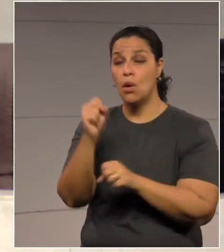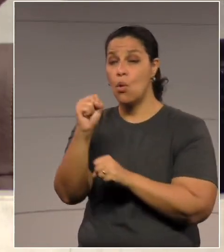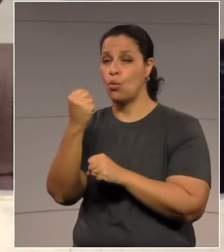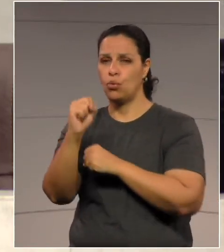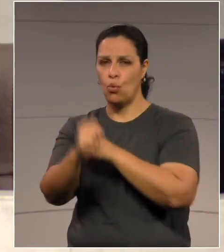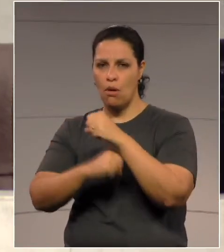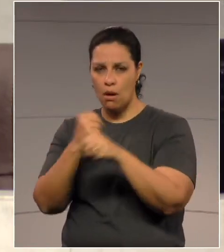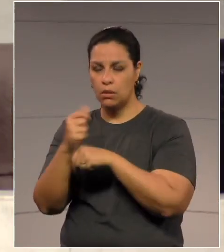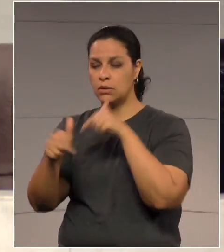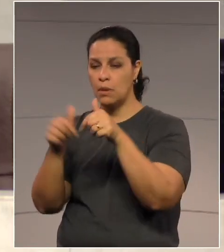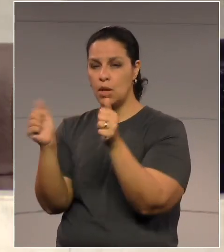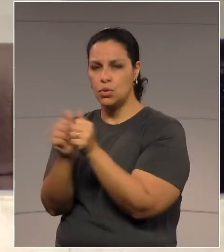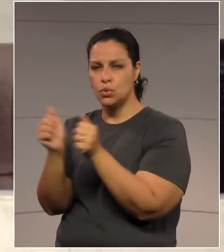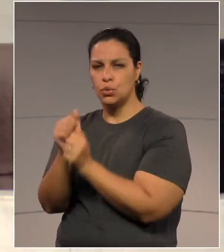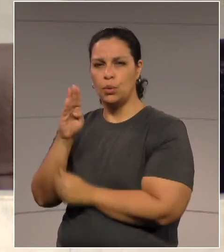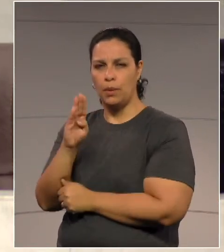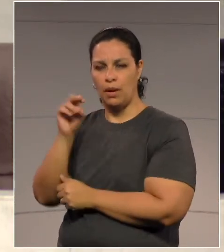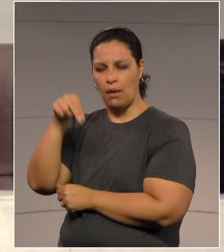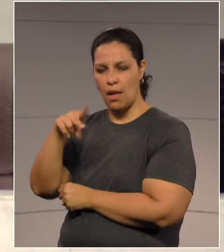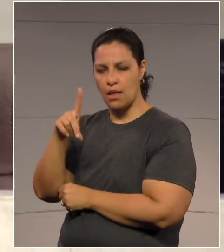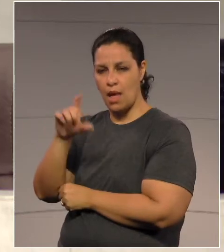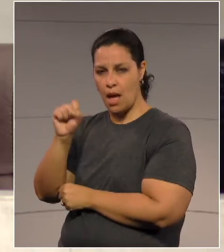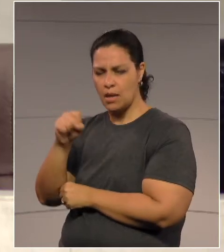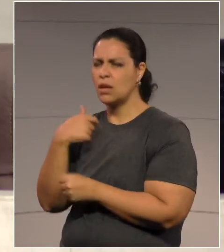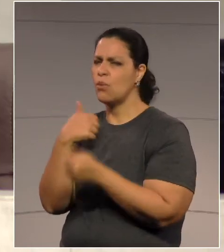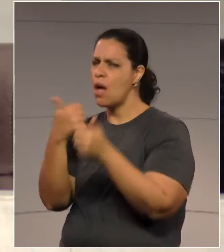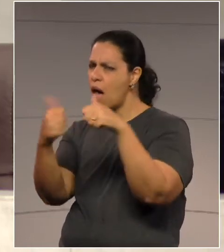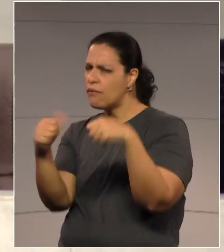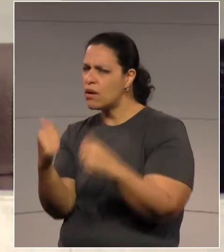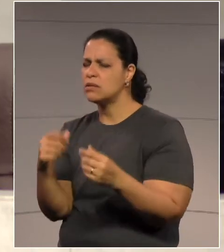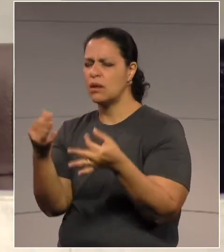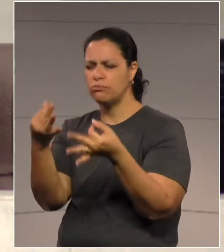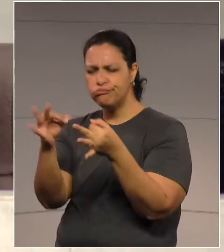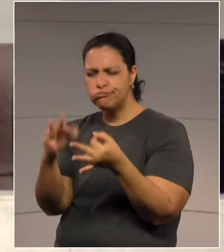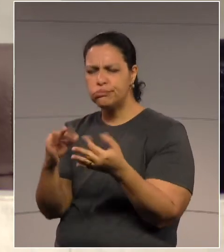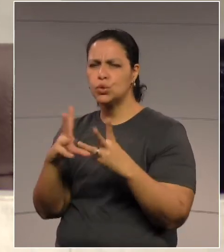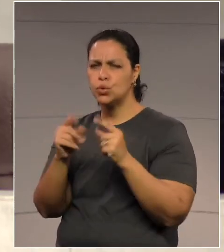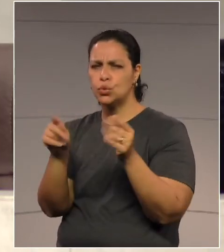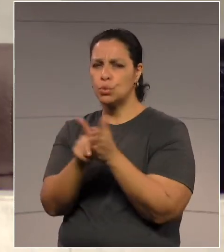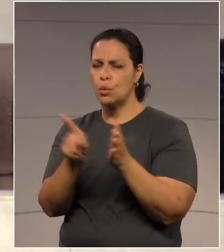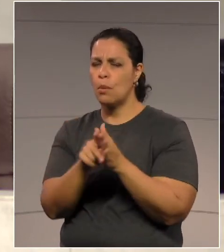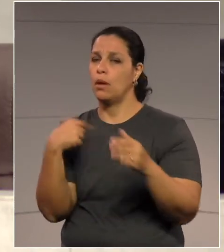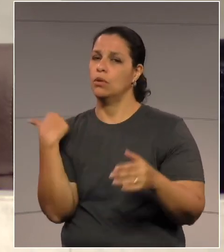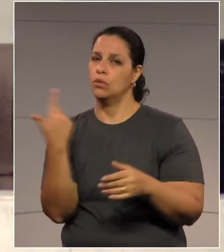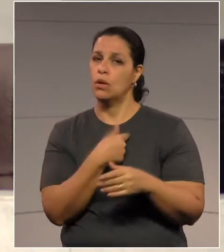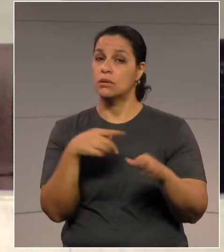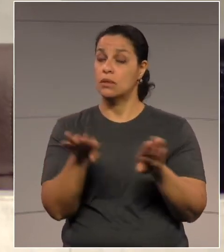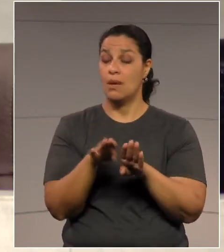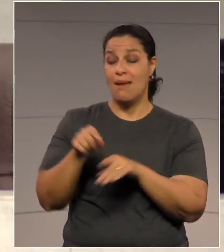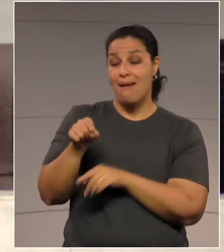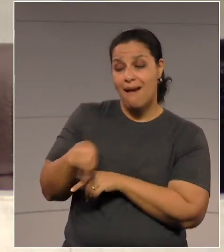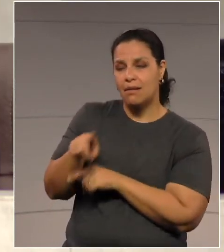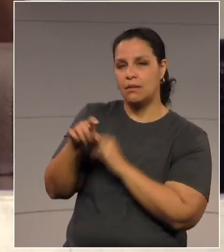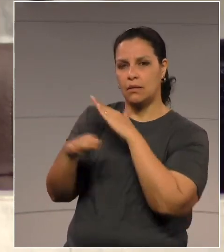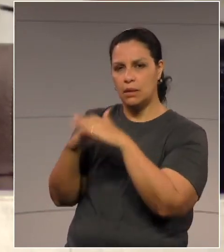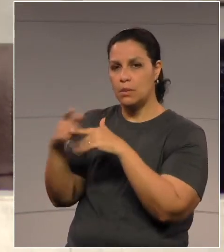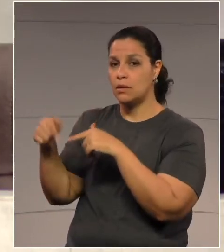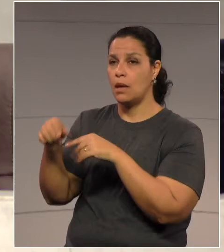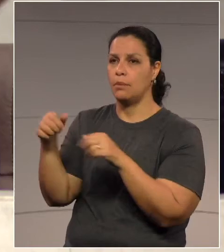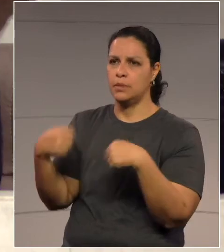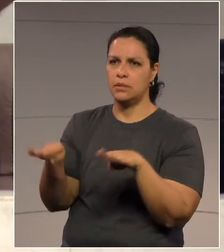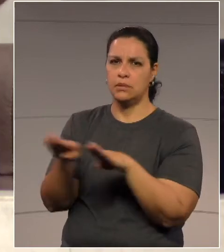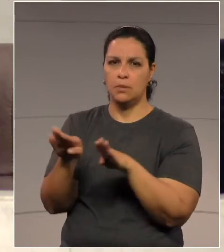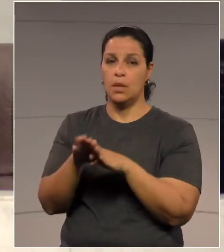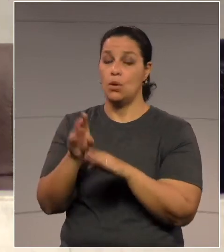Conselho de Administração do BNDES, então tem toda uma análise muito consistente por parte, certamente, da instituição, a melhor instituição que o